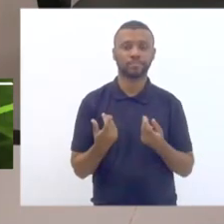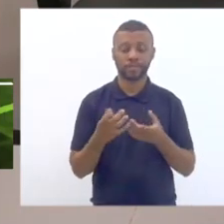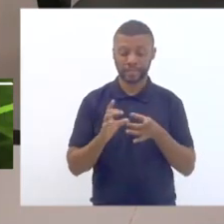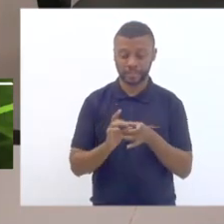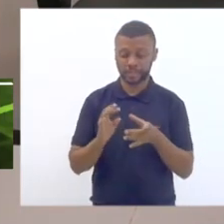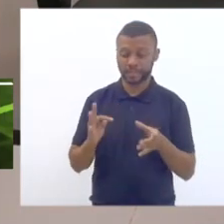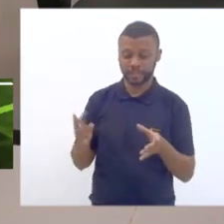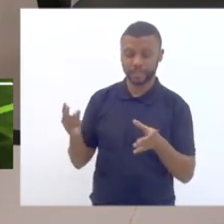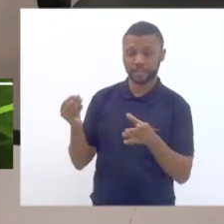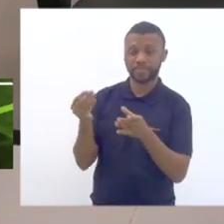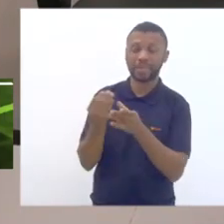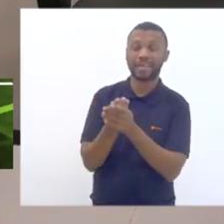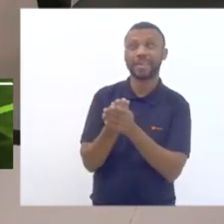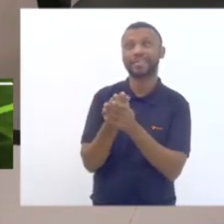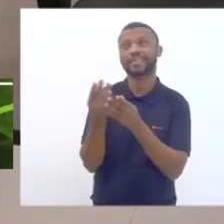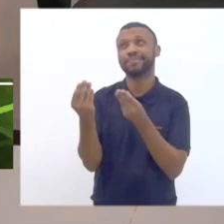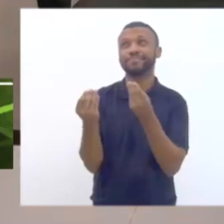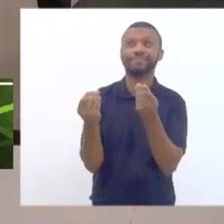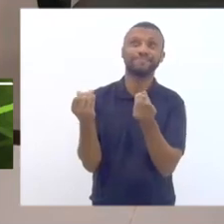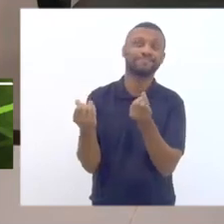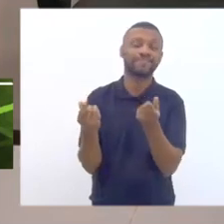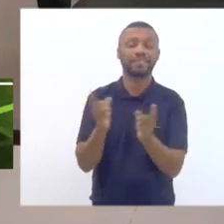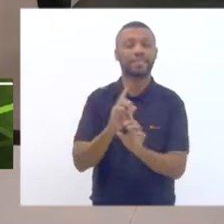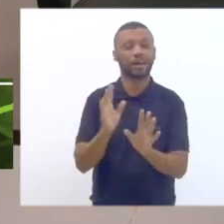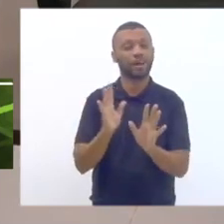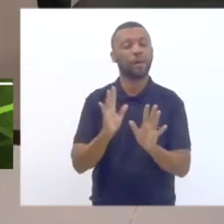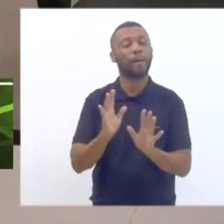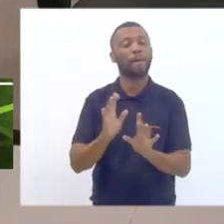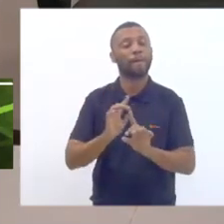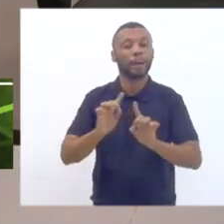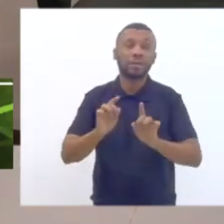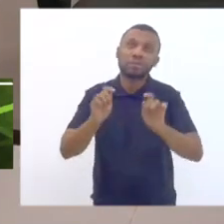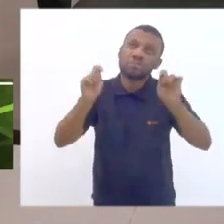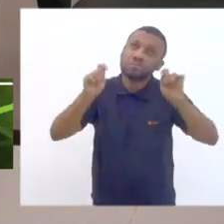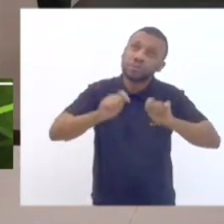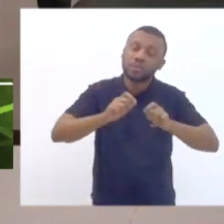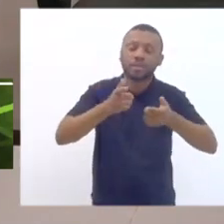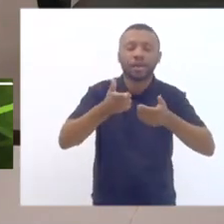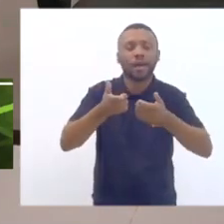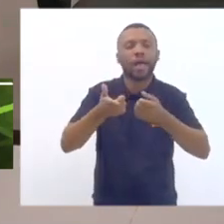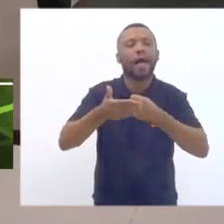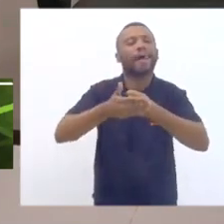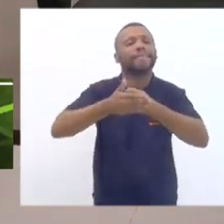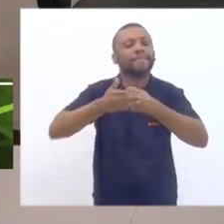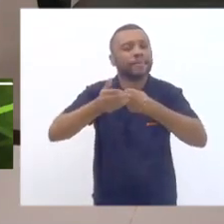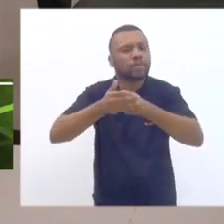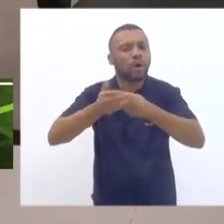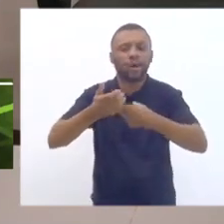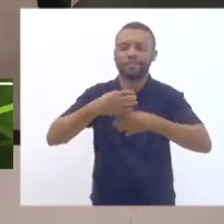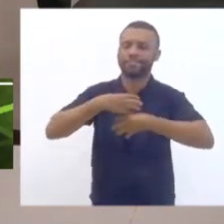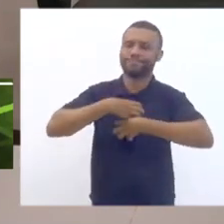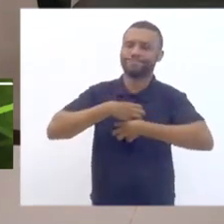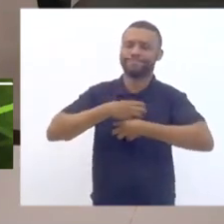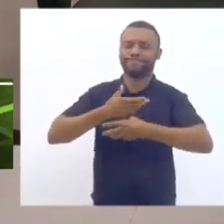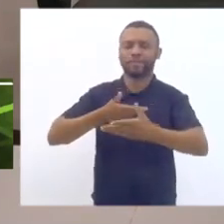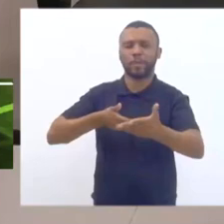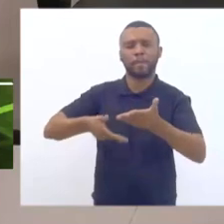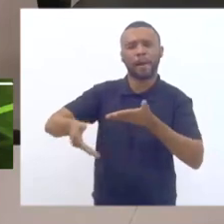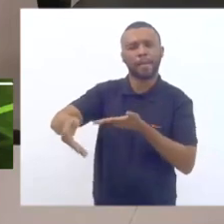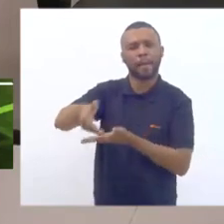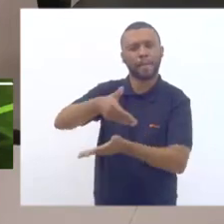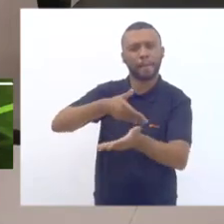democrática e redundância, mas muito, eu poderia até dizer afetuosas, deputado Luiz Paulo Correia da